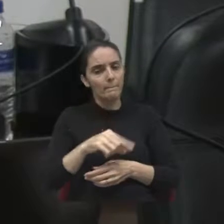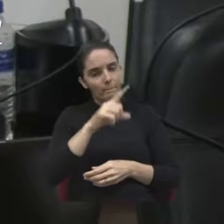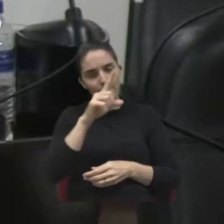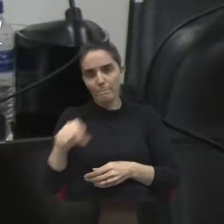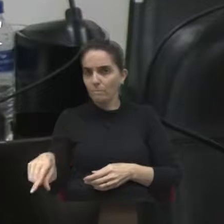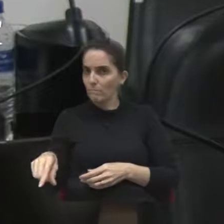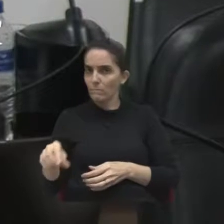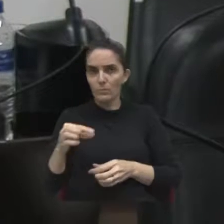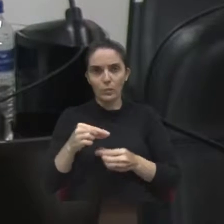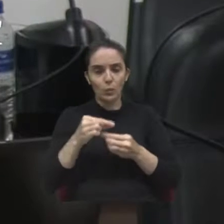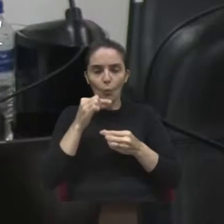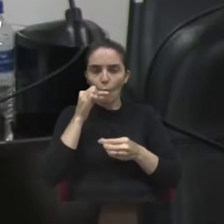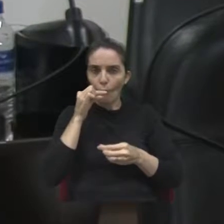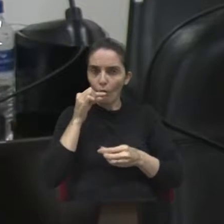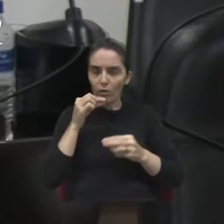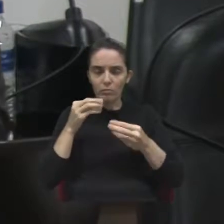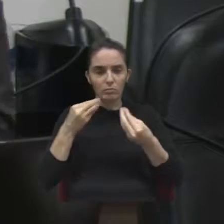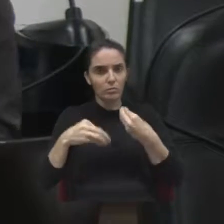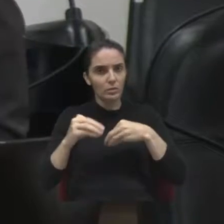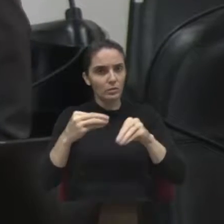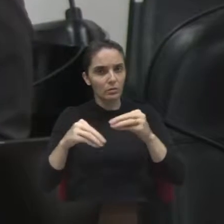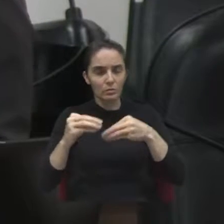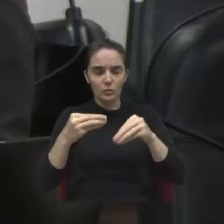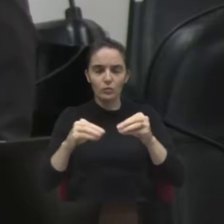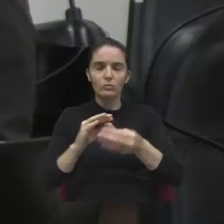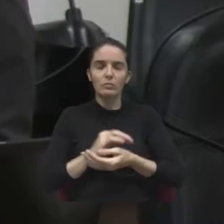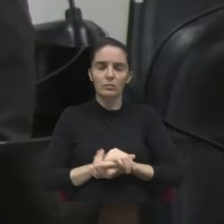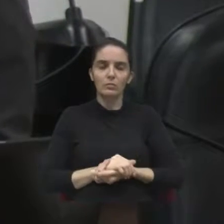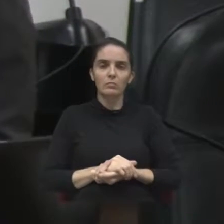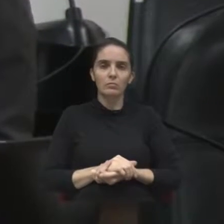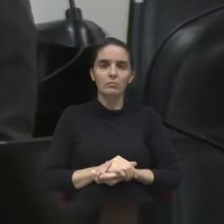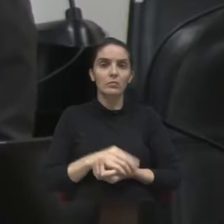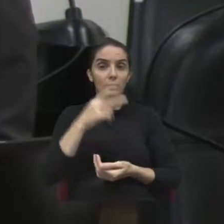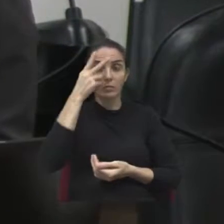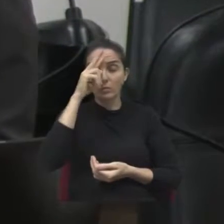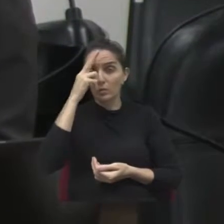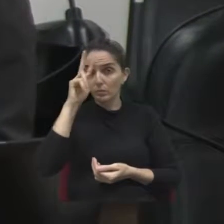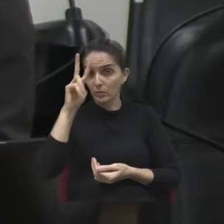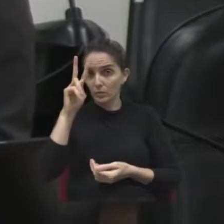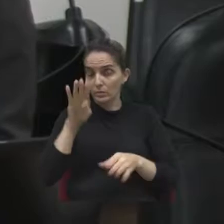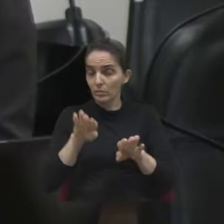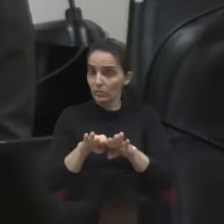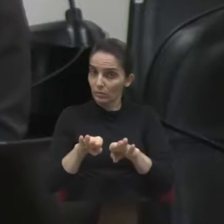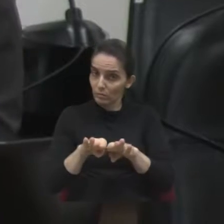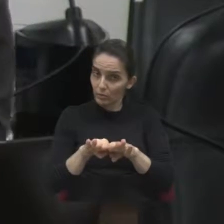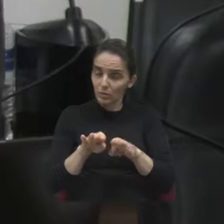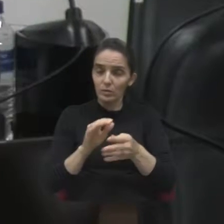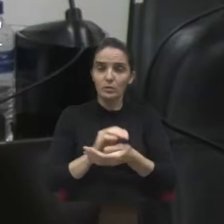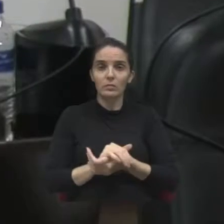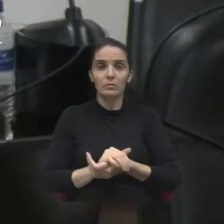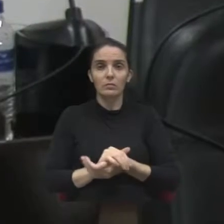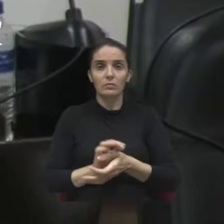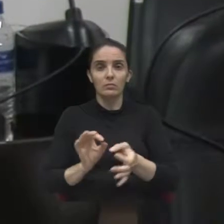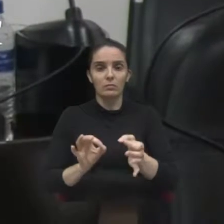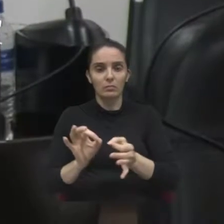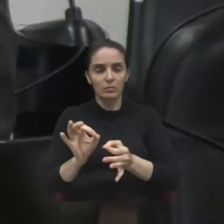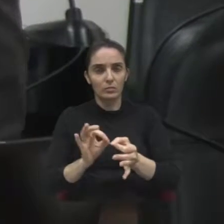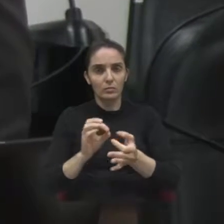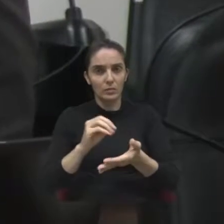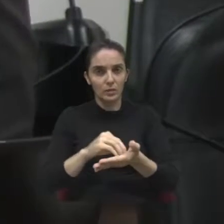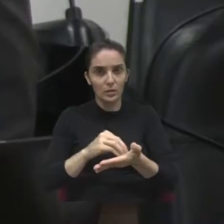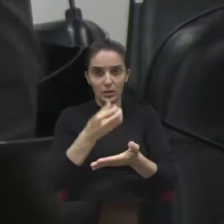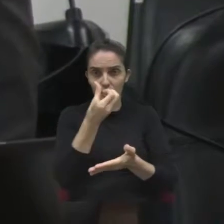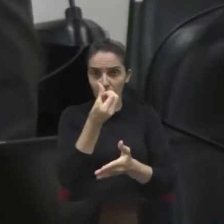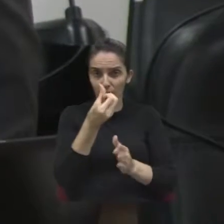fornecimento do canudo. Lembrando que no projeto consta 6 meses de